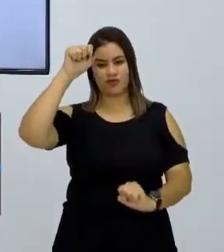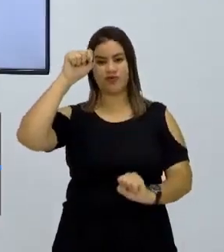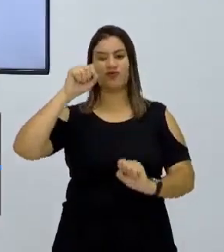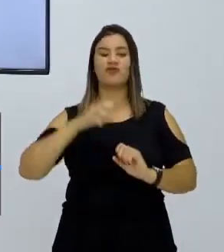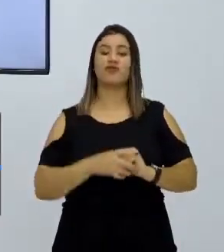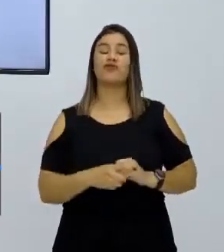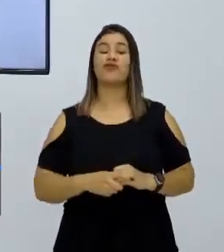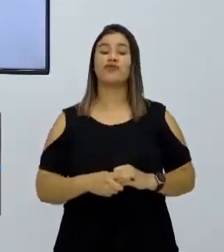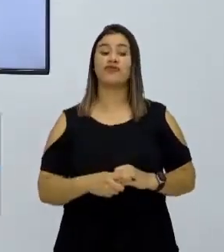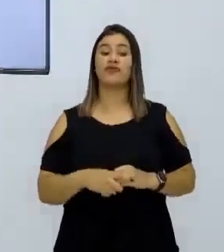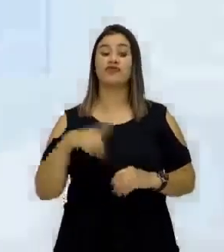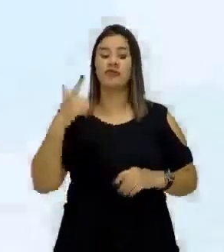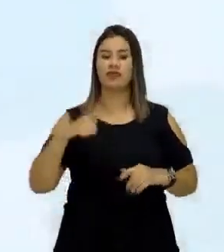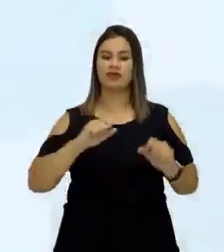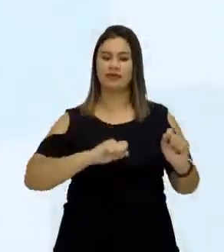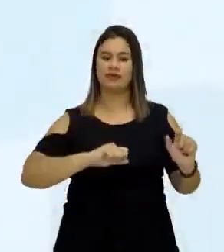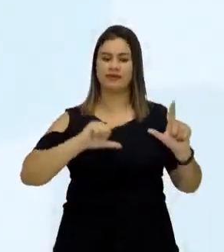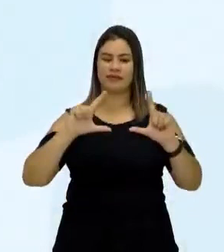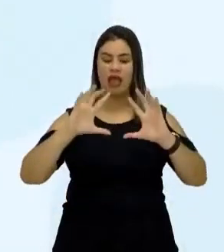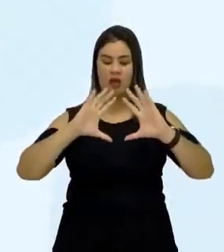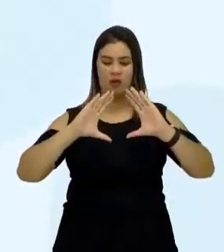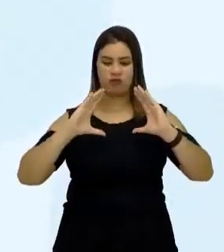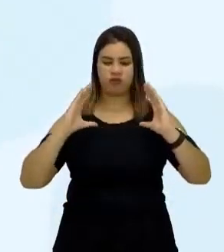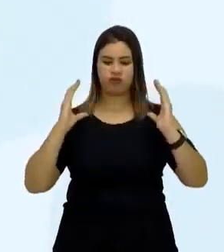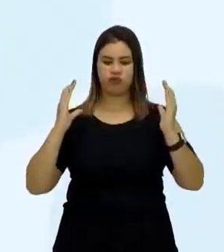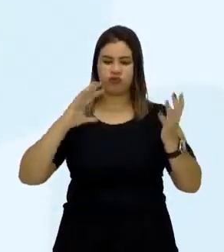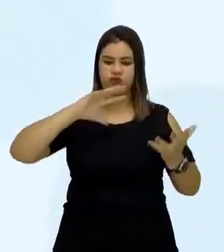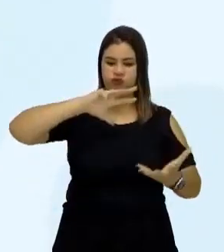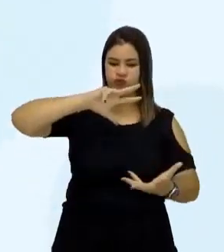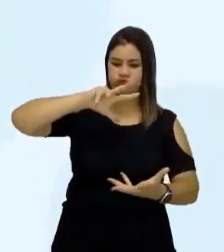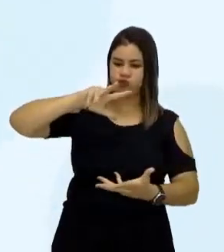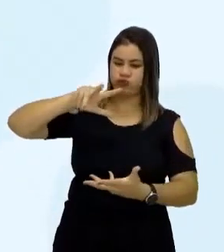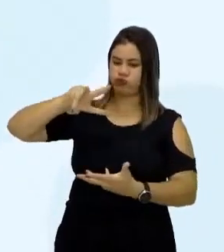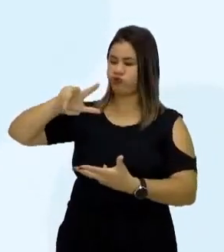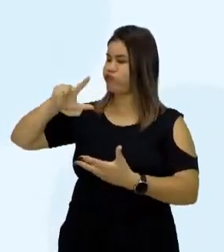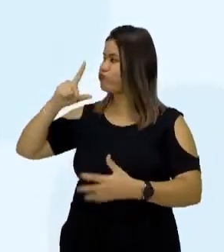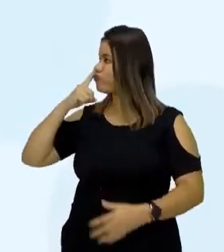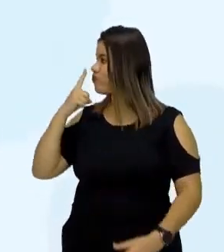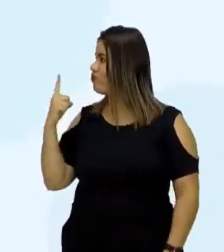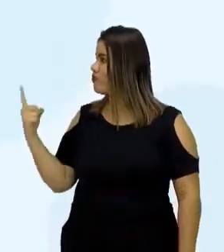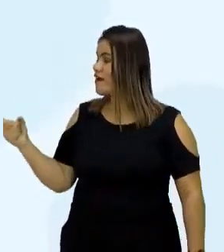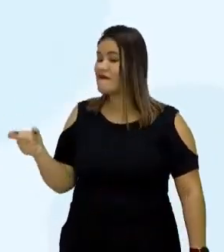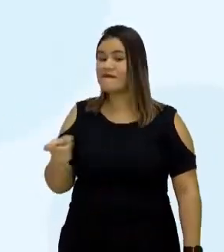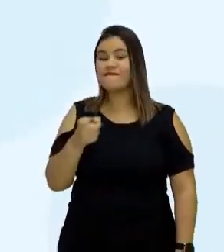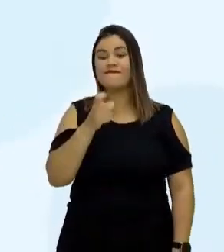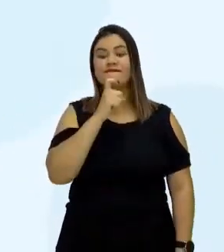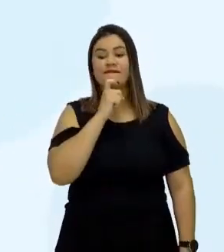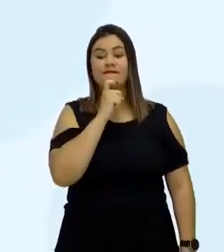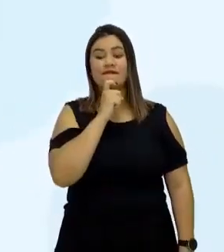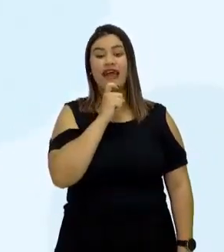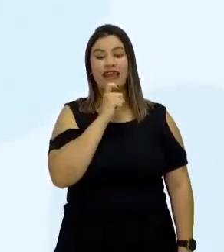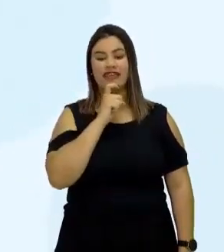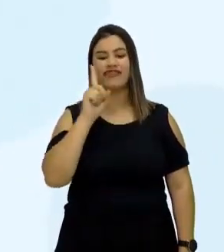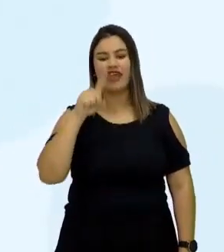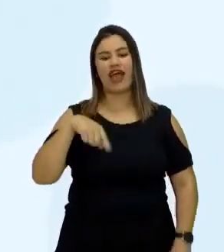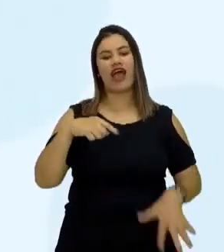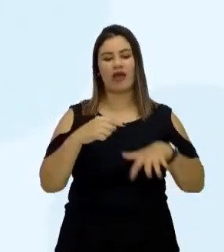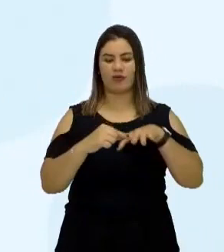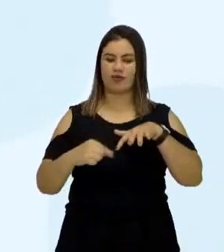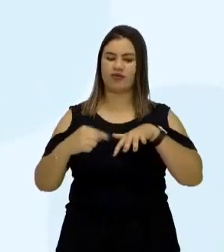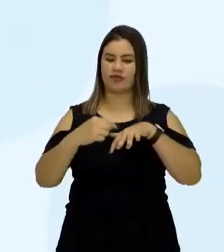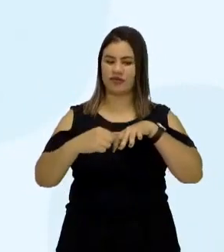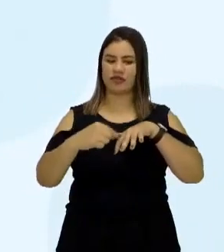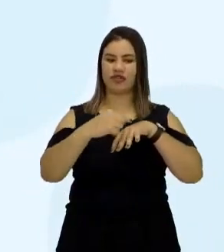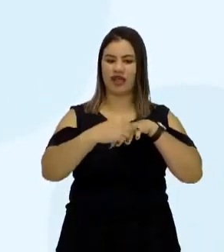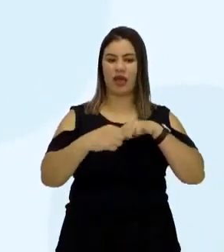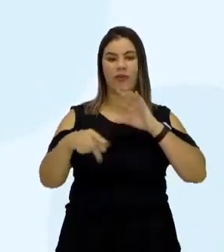ver aí uma outra localização, aí sim, né, no globo terrestre, né? Então tá lá em verde o continente africano, tá?